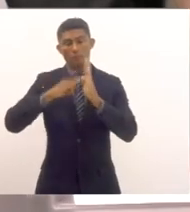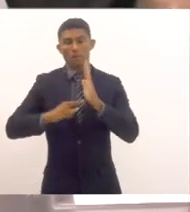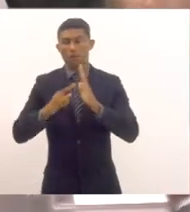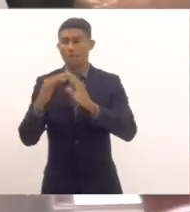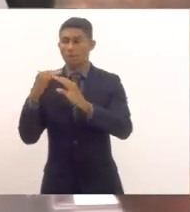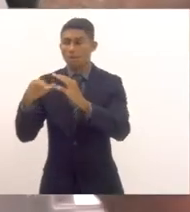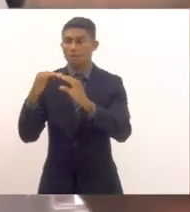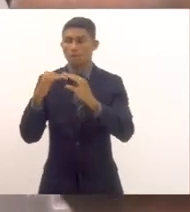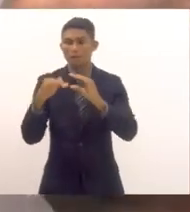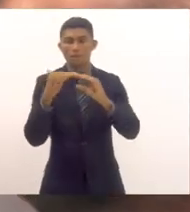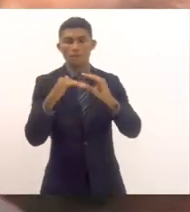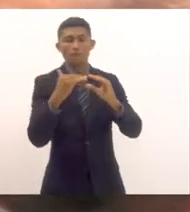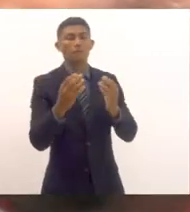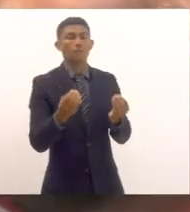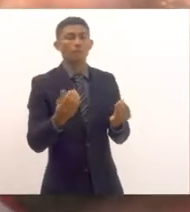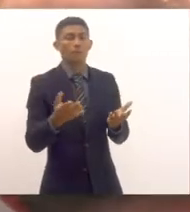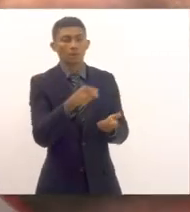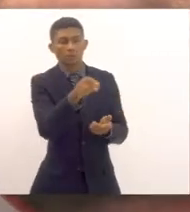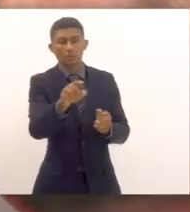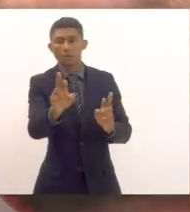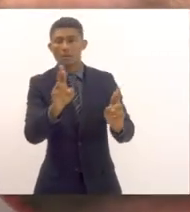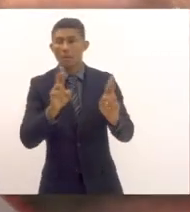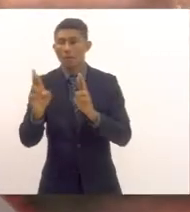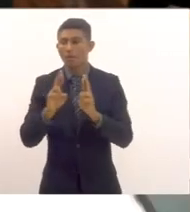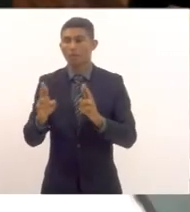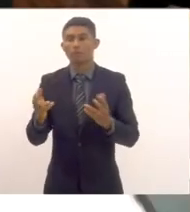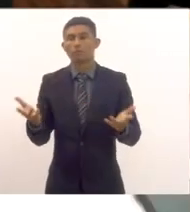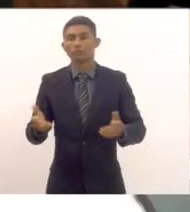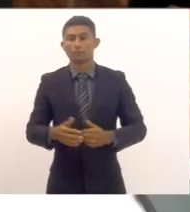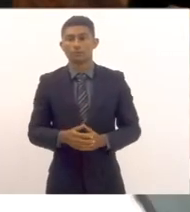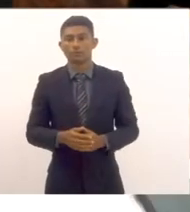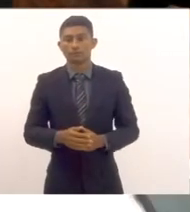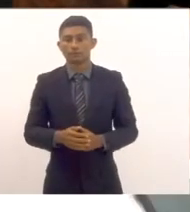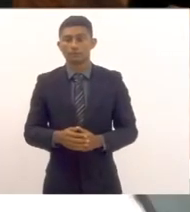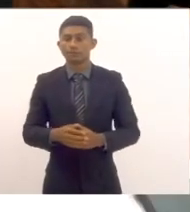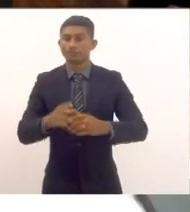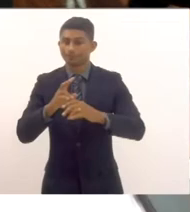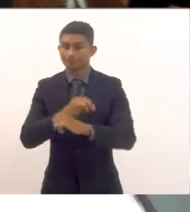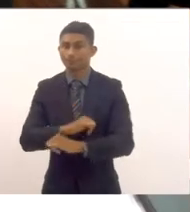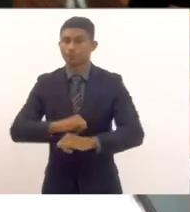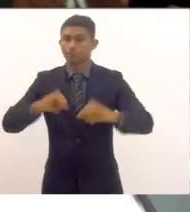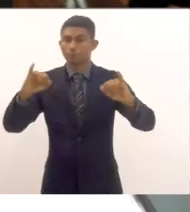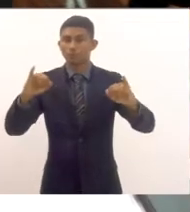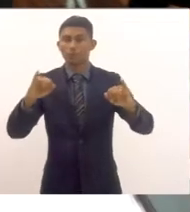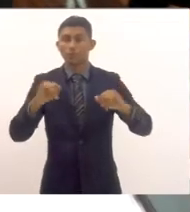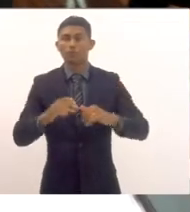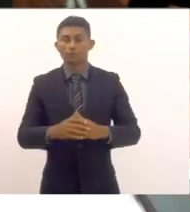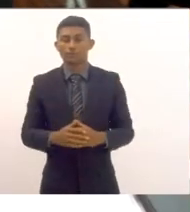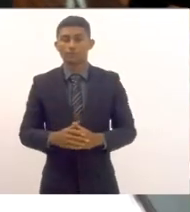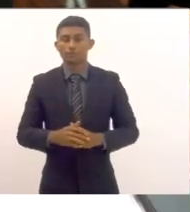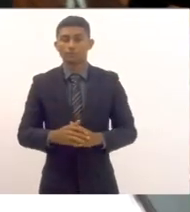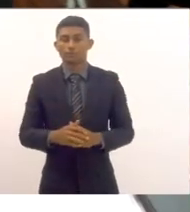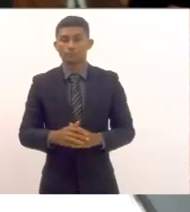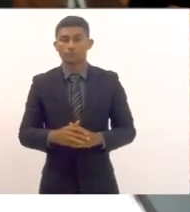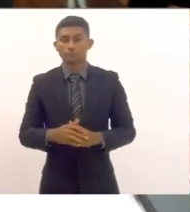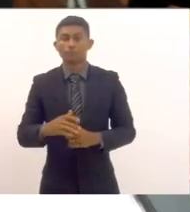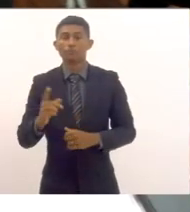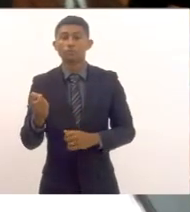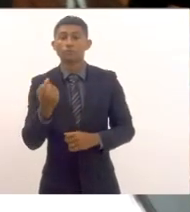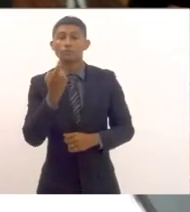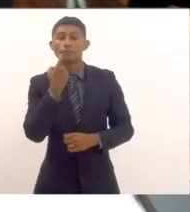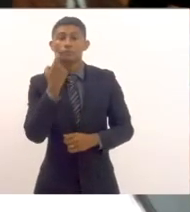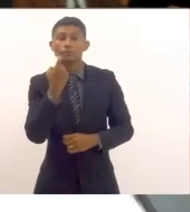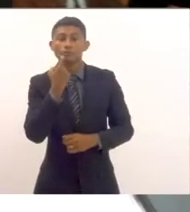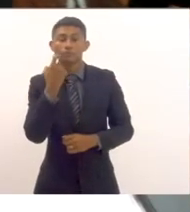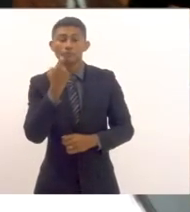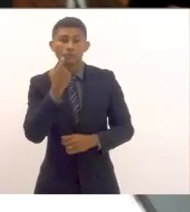dos ofícios para que a gente possa ter respostas também Eu comunico até formalmente por elas vão sendo chamadas né as sextas-feiras é